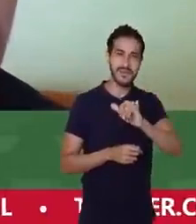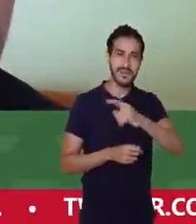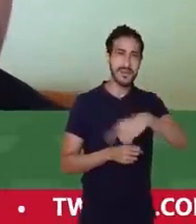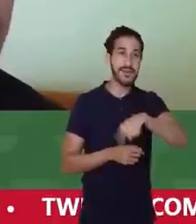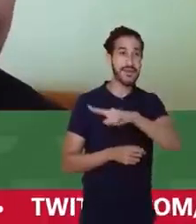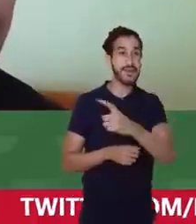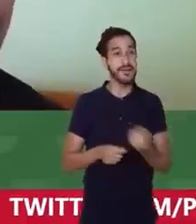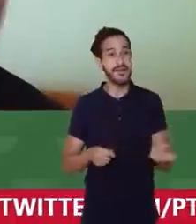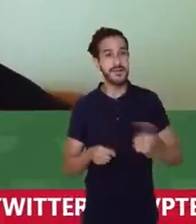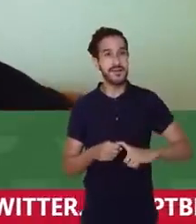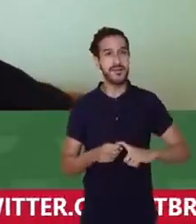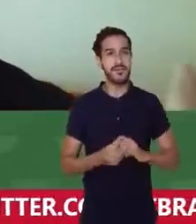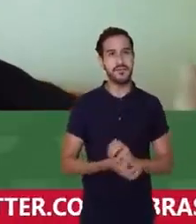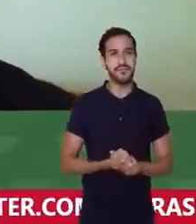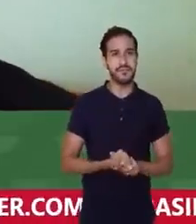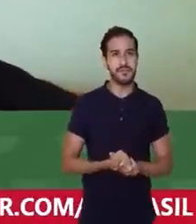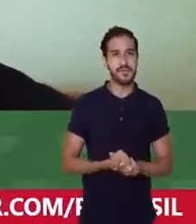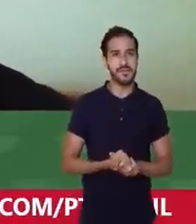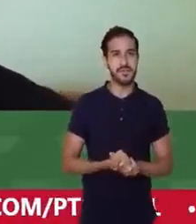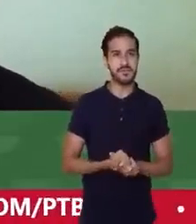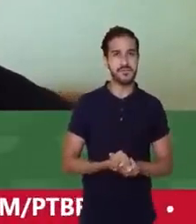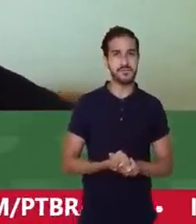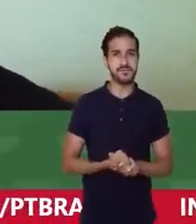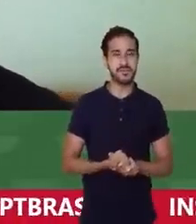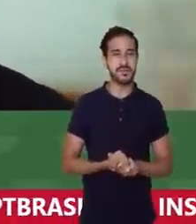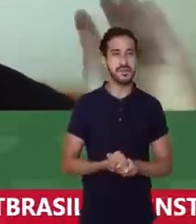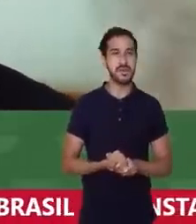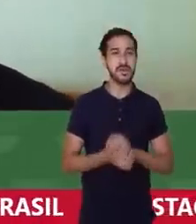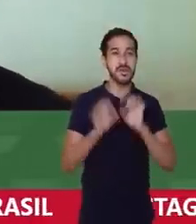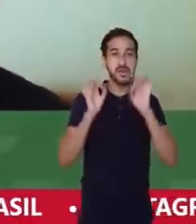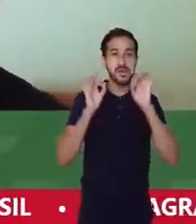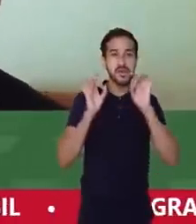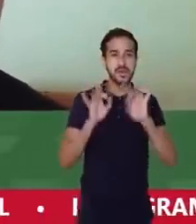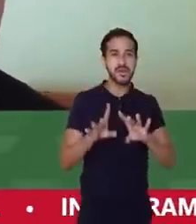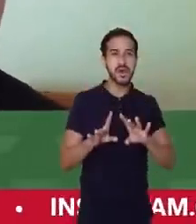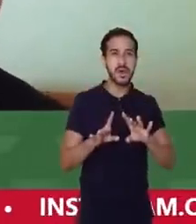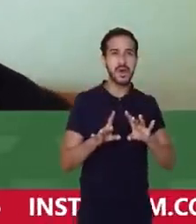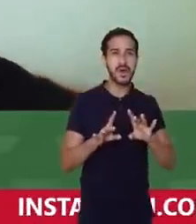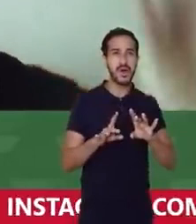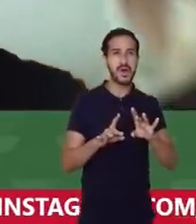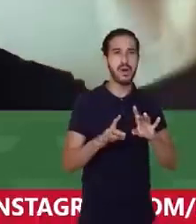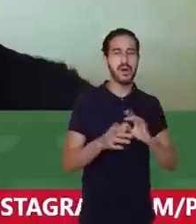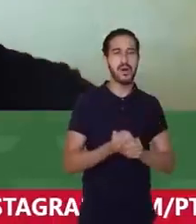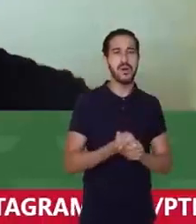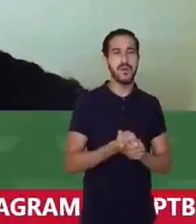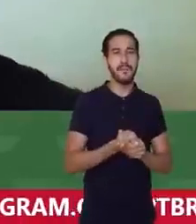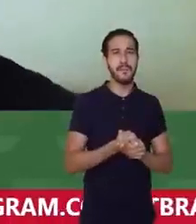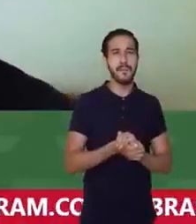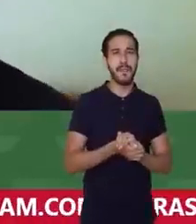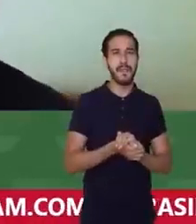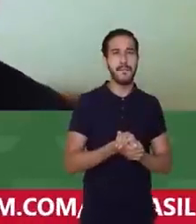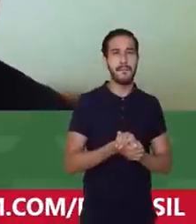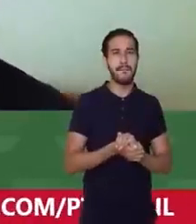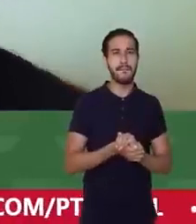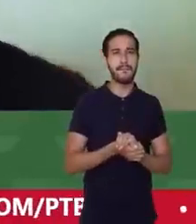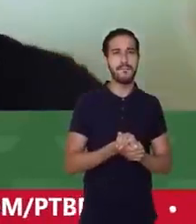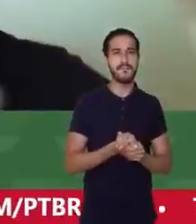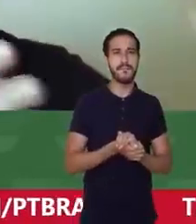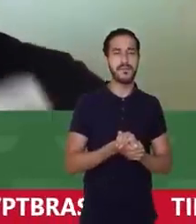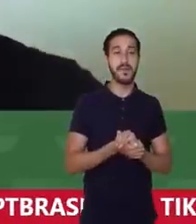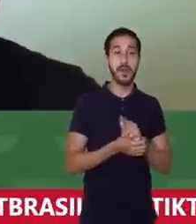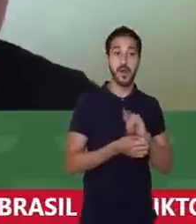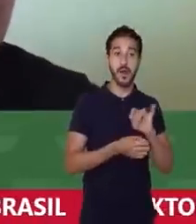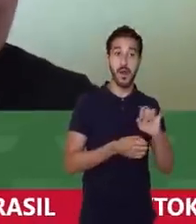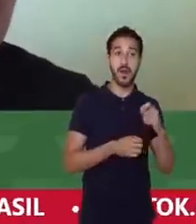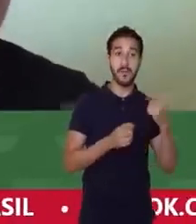que eles voltem, que seja só um raio no céu azul esse golpe. Ele